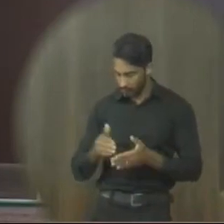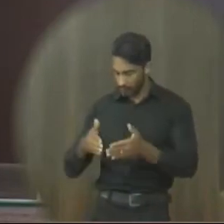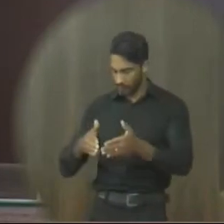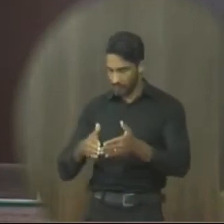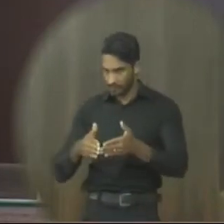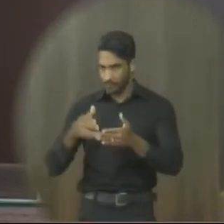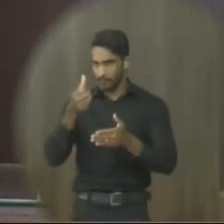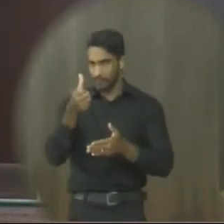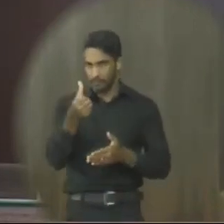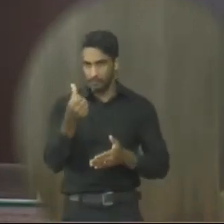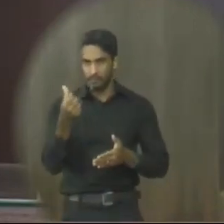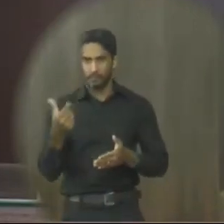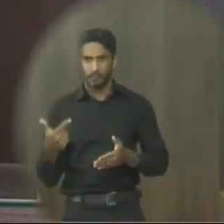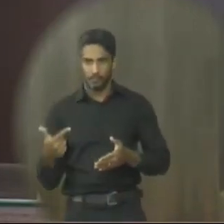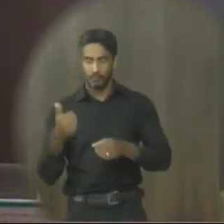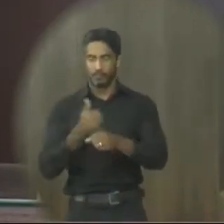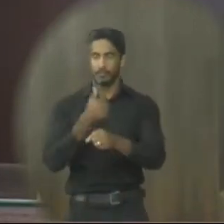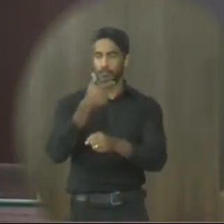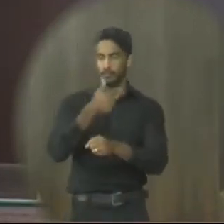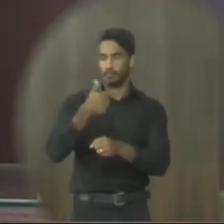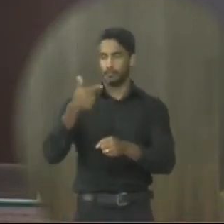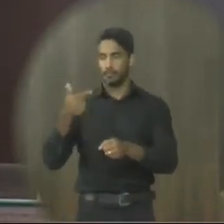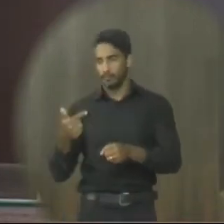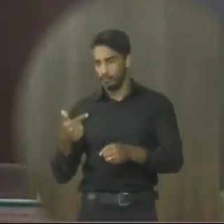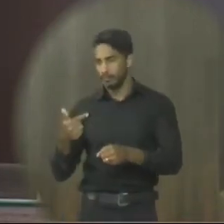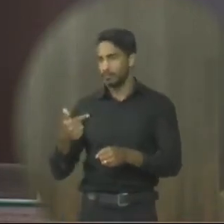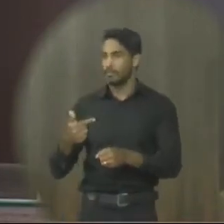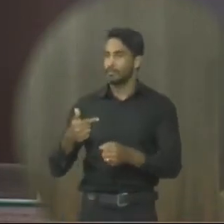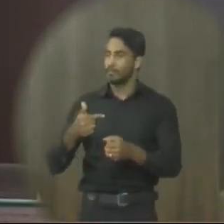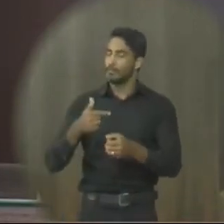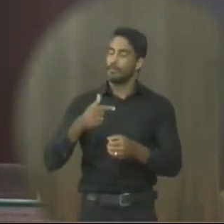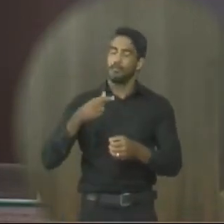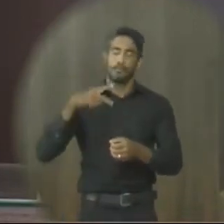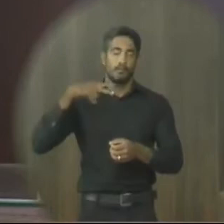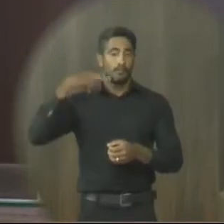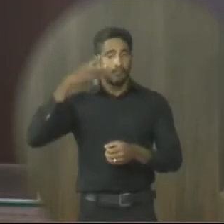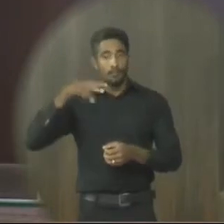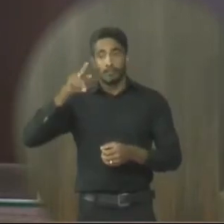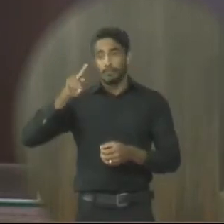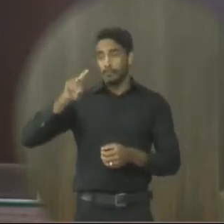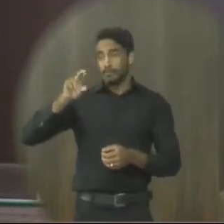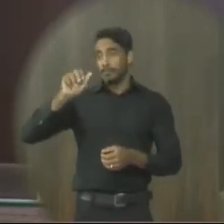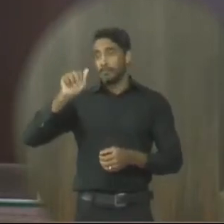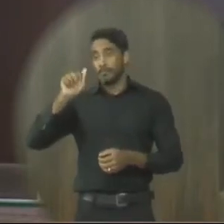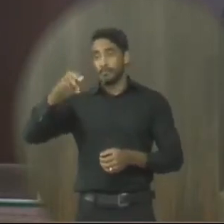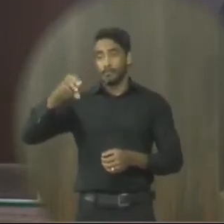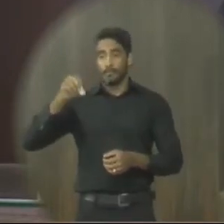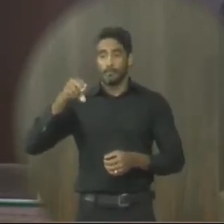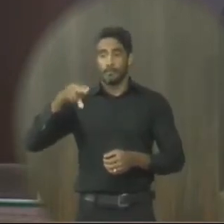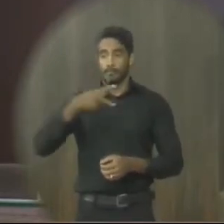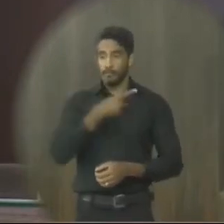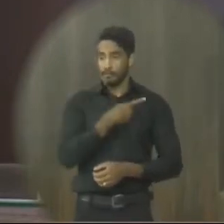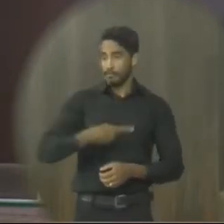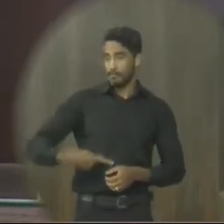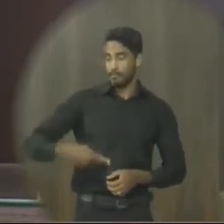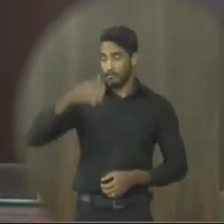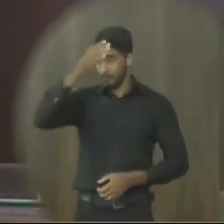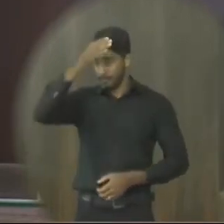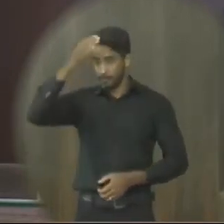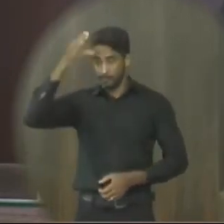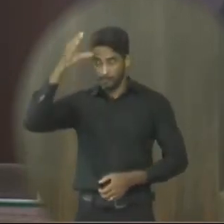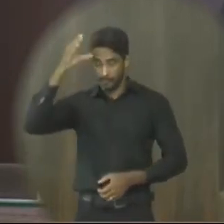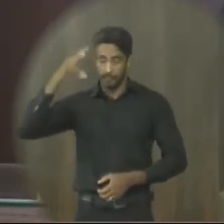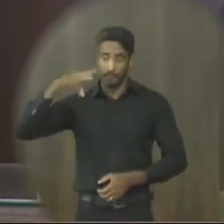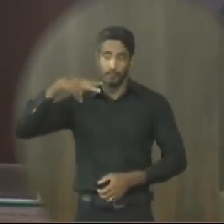Requerimento 062-2022, ao excelentíssimo senhor Ramon Alessandro Araújo, presidente da Câmara Municipal.